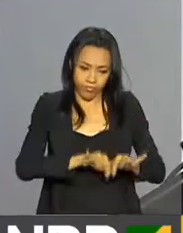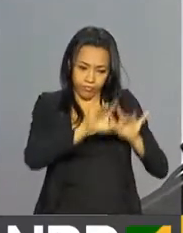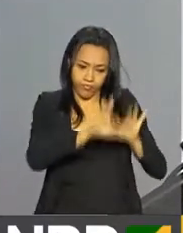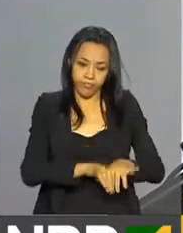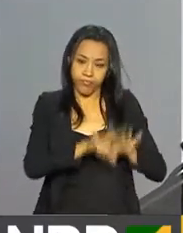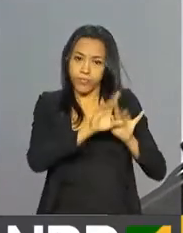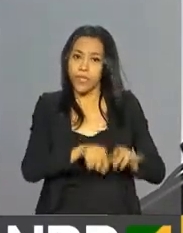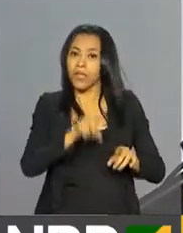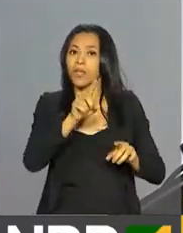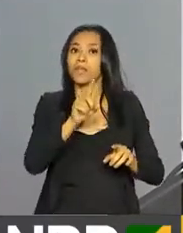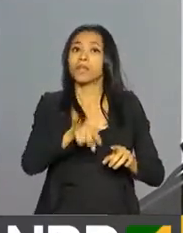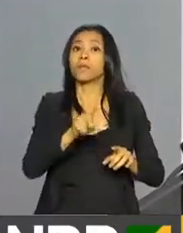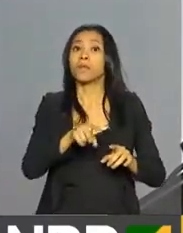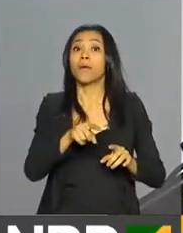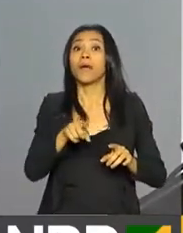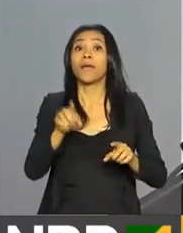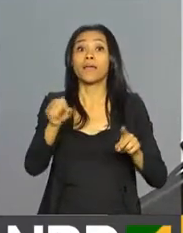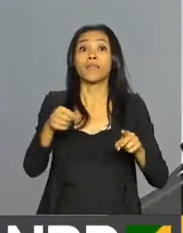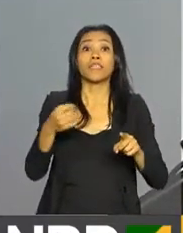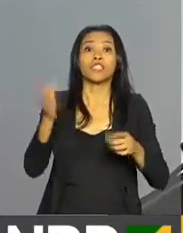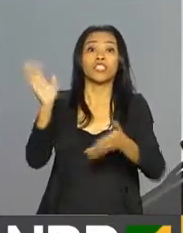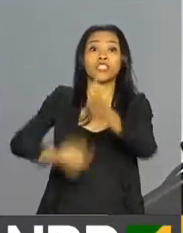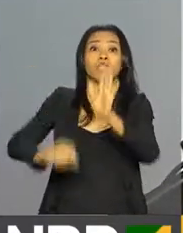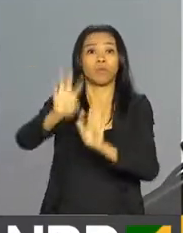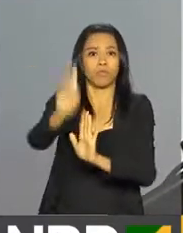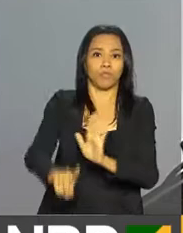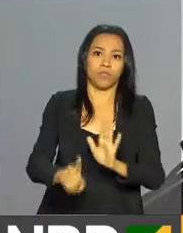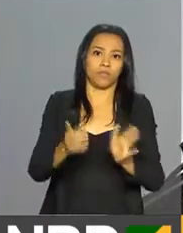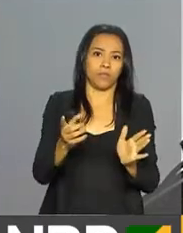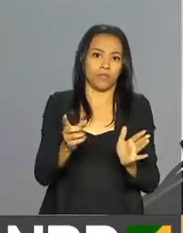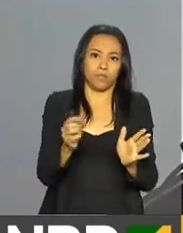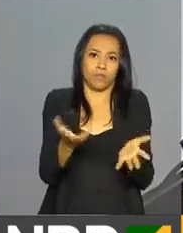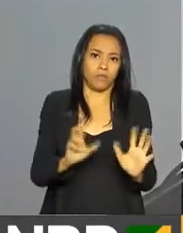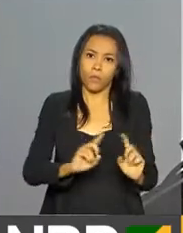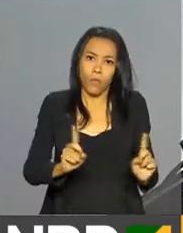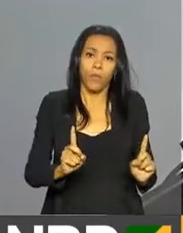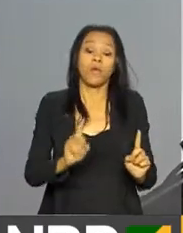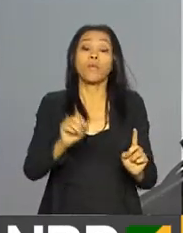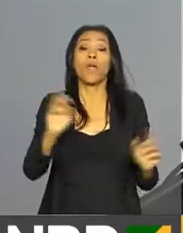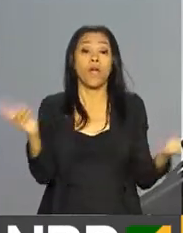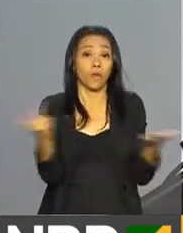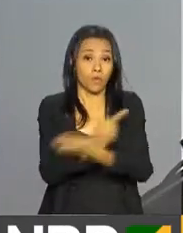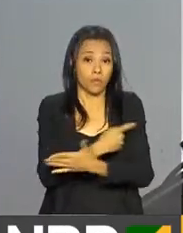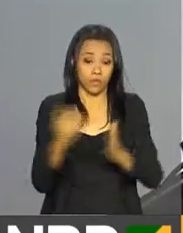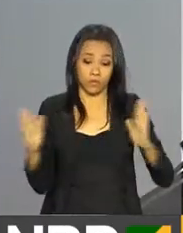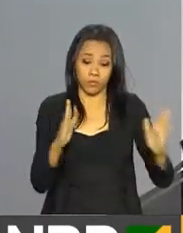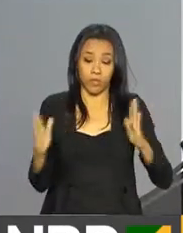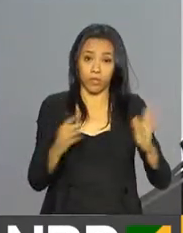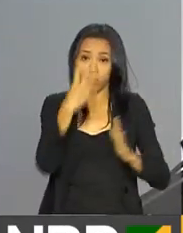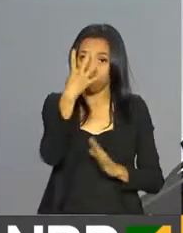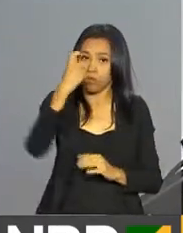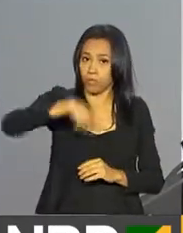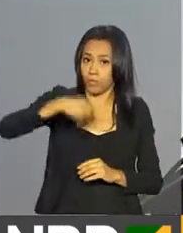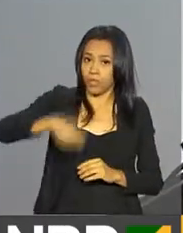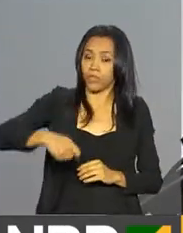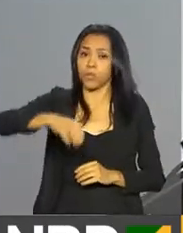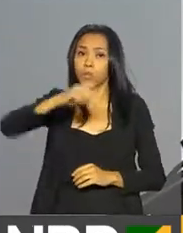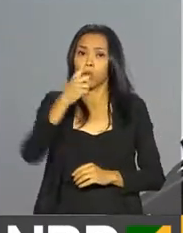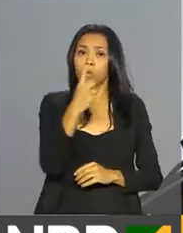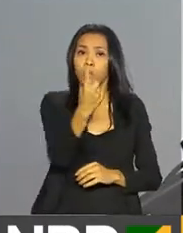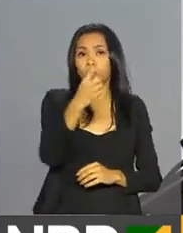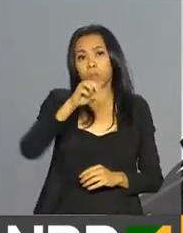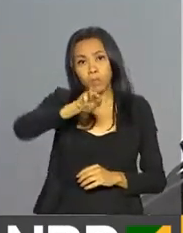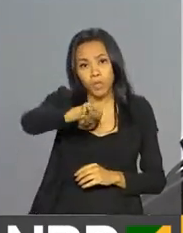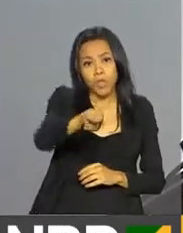combater o desemprego mas é pra tirar o direito todo mundo e o que aconteceu ao longo desses quatro meses foi a ocupação de um milhão e